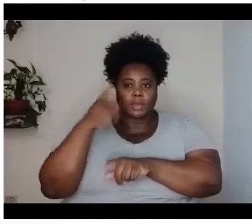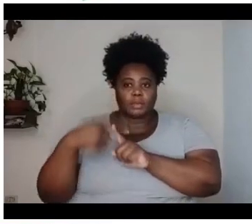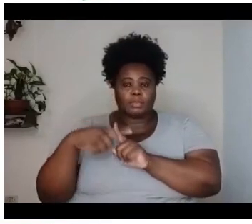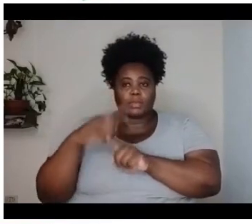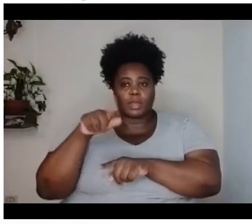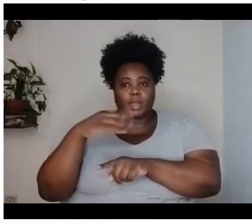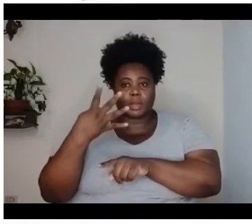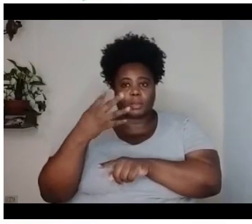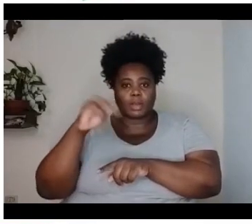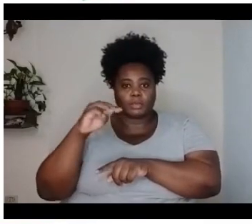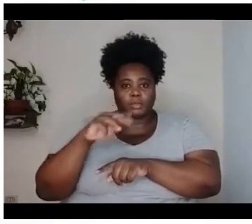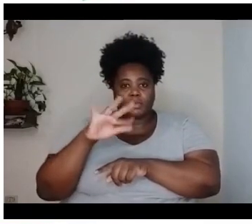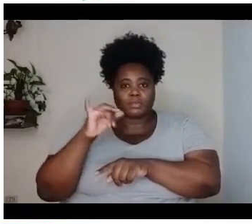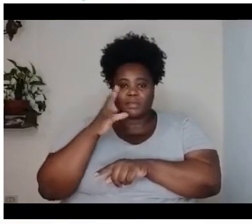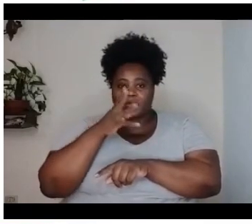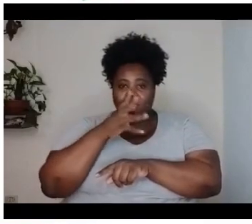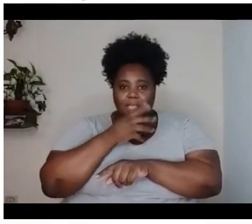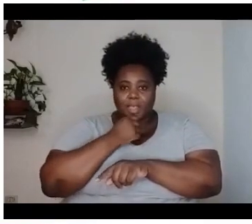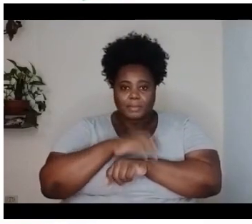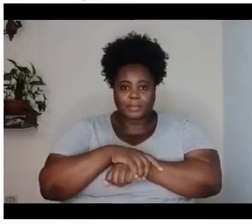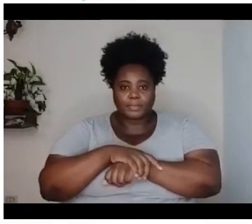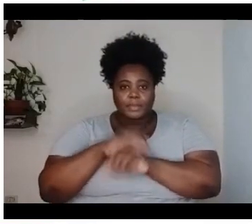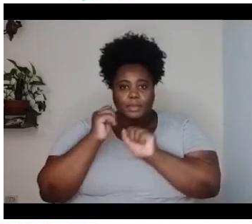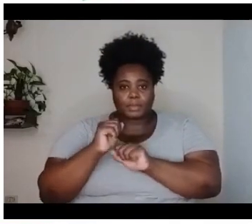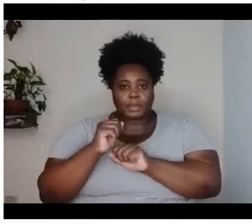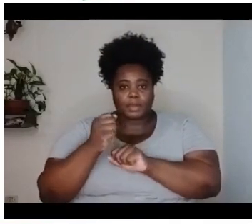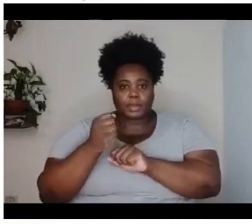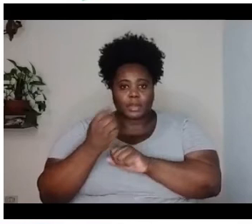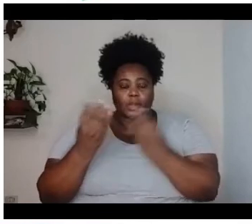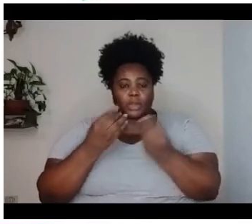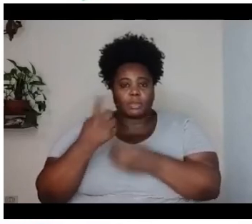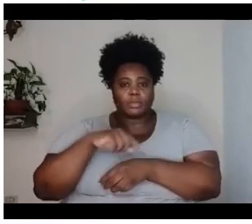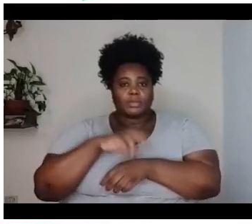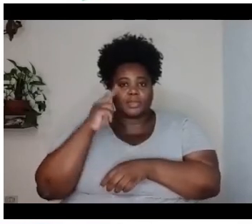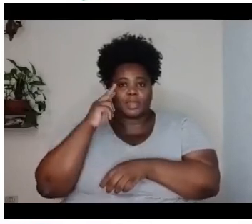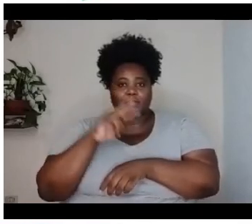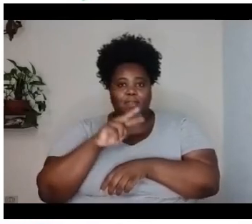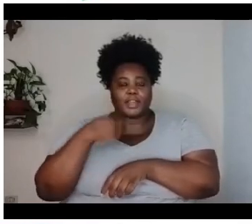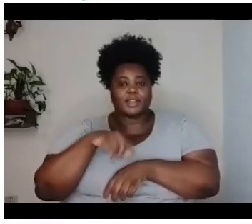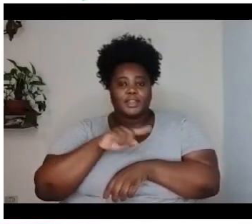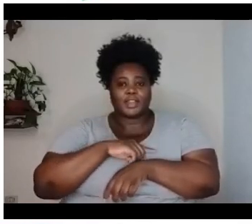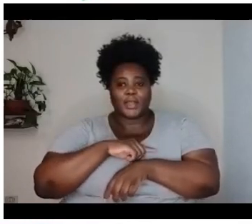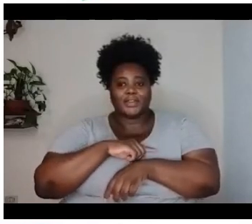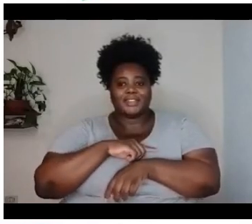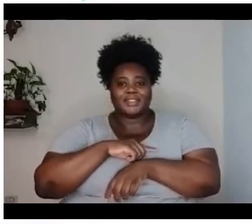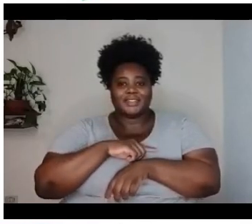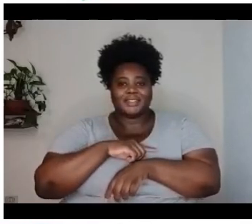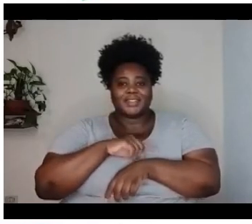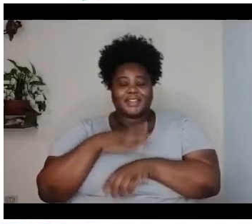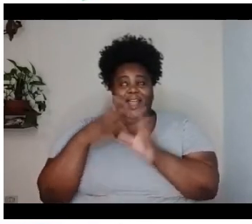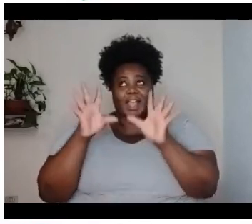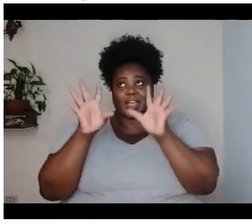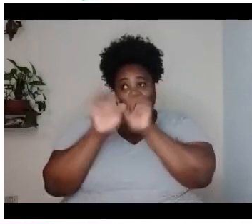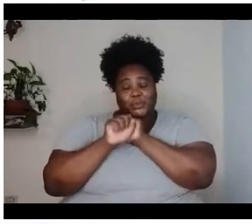vai demorar, né? Podemos. Como a gente não está assistindo, gente, a gente está aqui no limbo